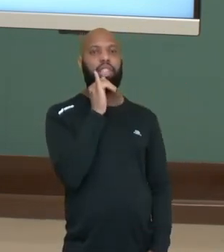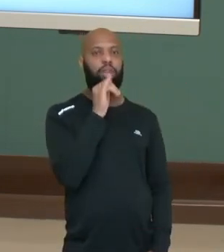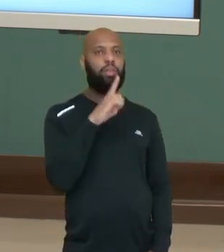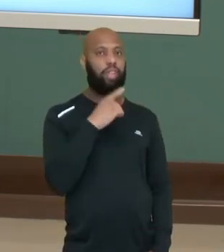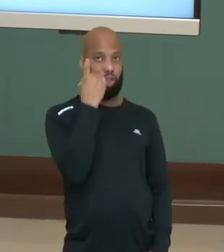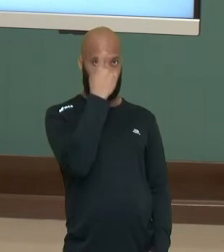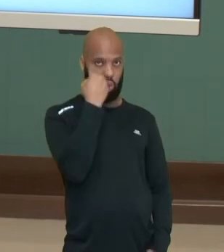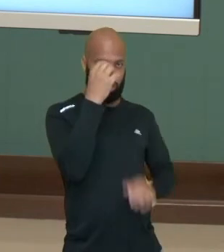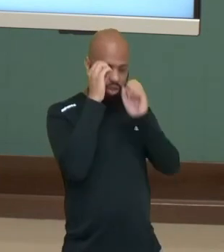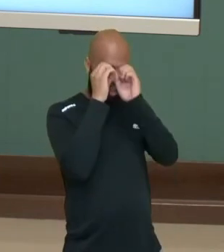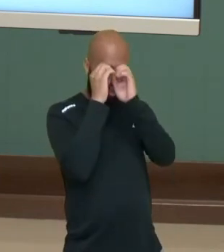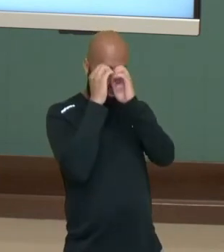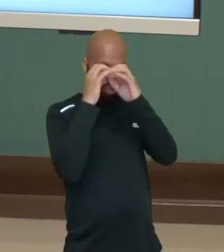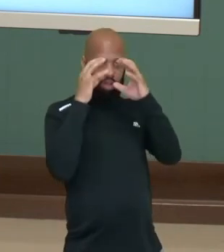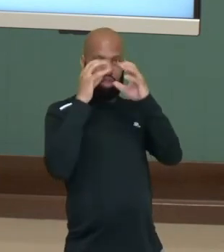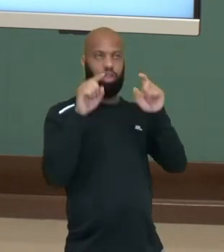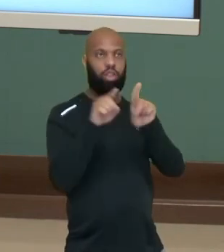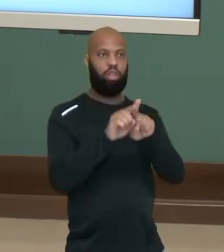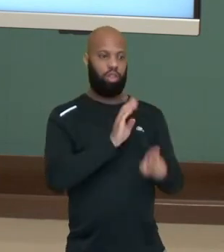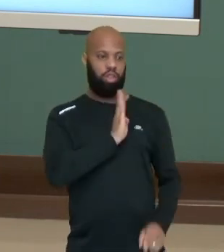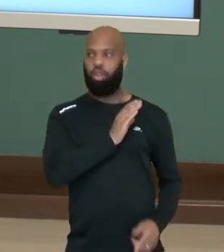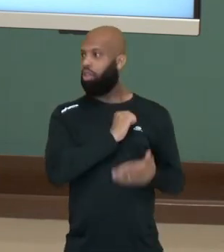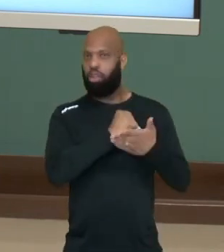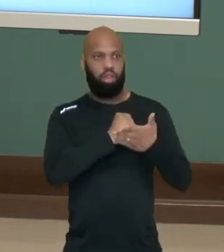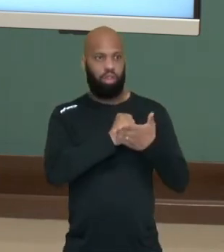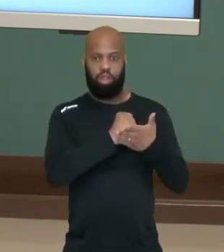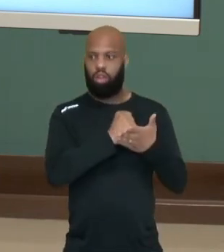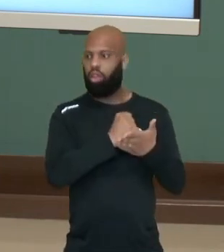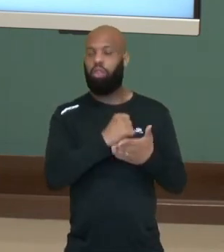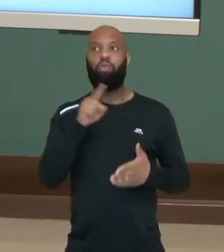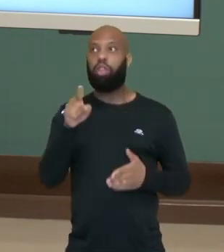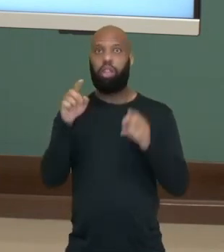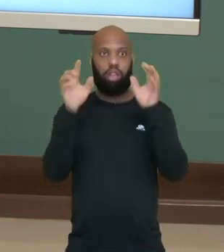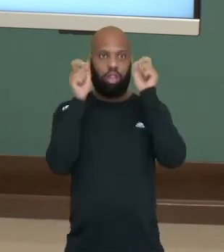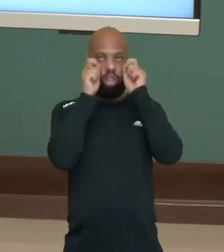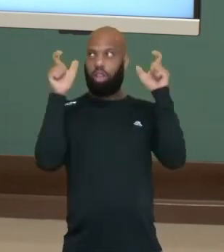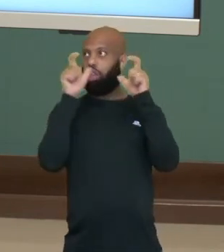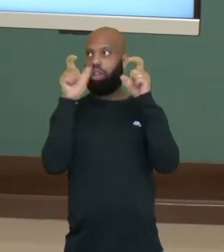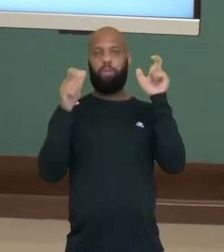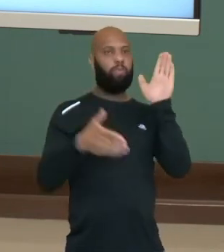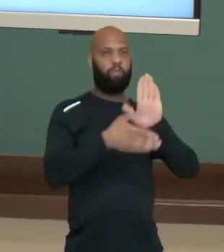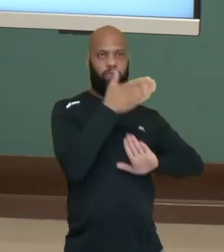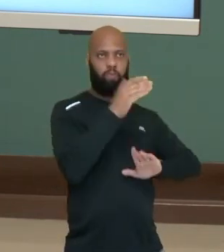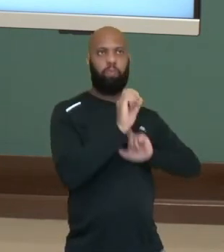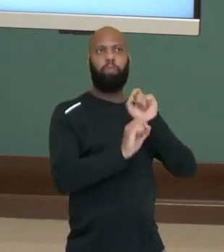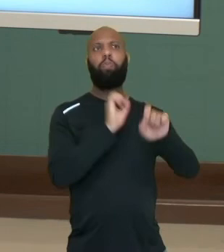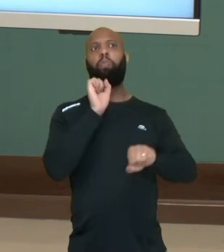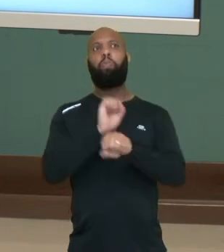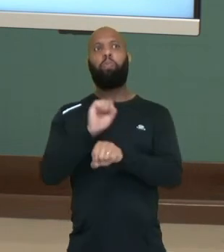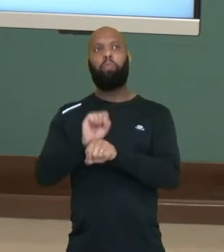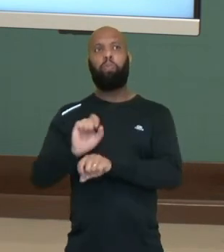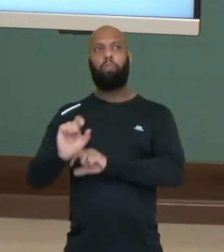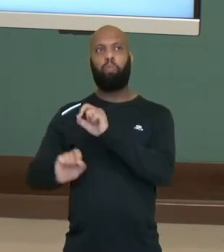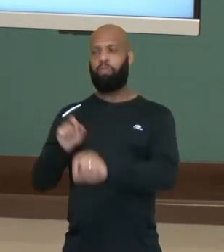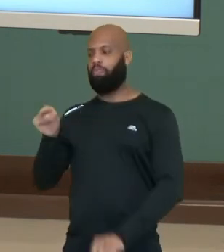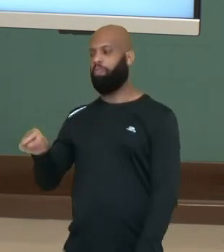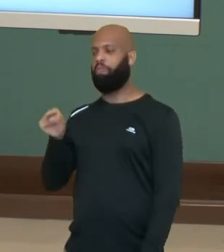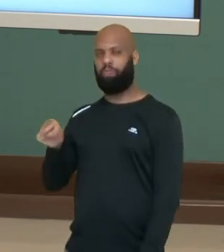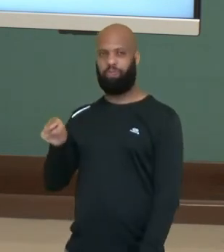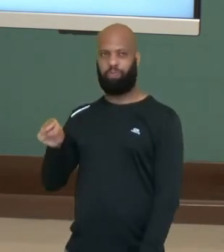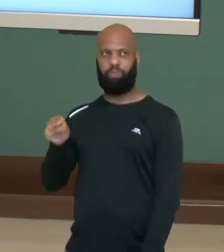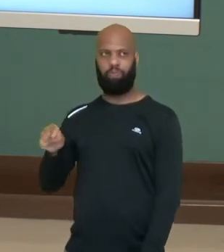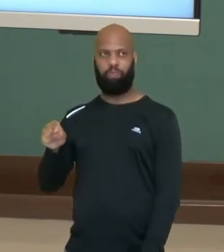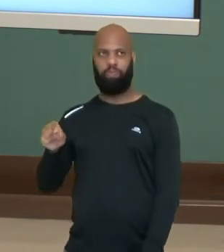aumenta, o coração, né, bate mais rápido para te deixar em estado de alerta. E o que te tira do estado de alerta é o sistema